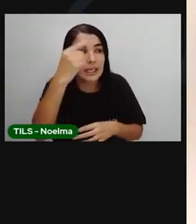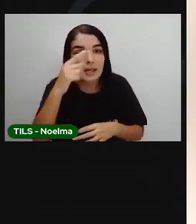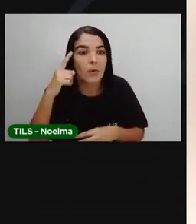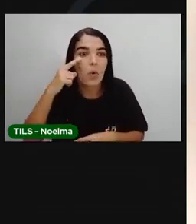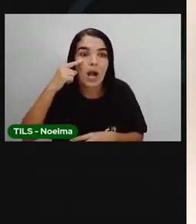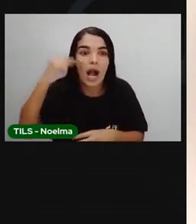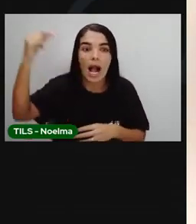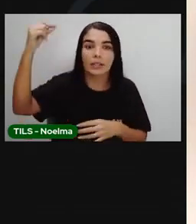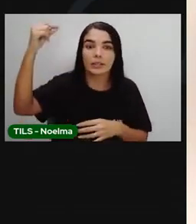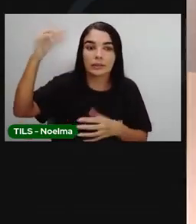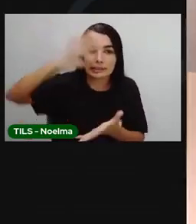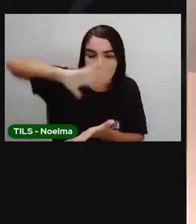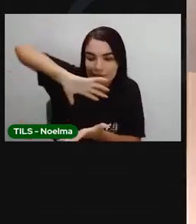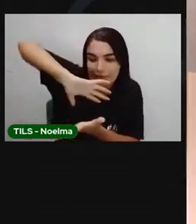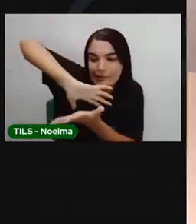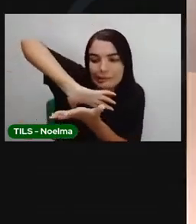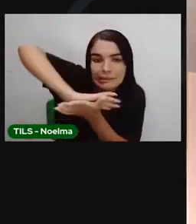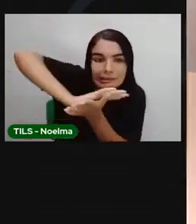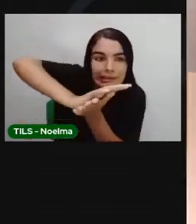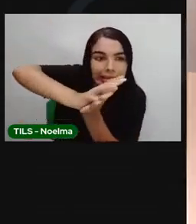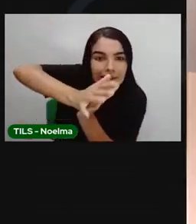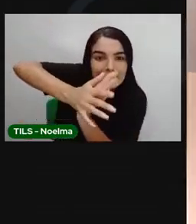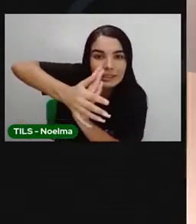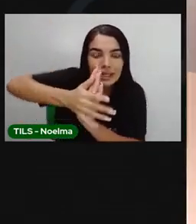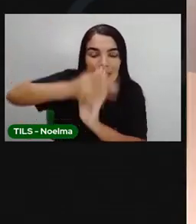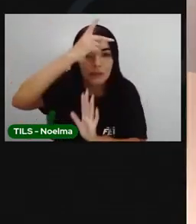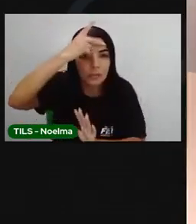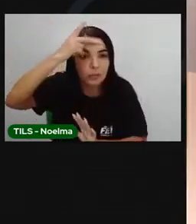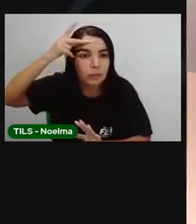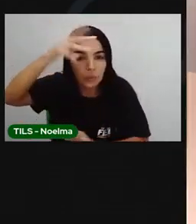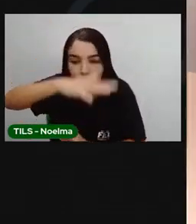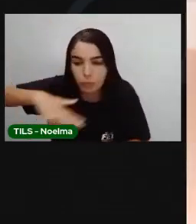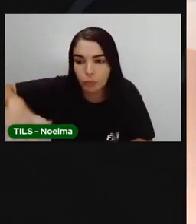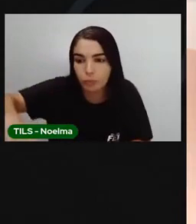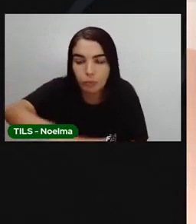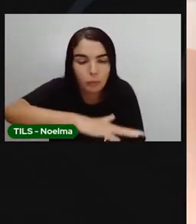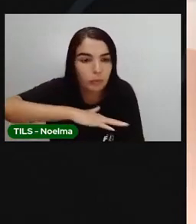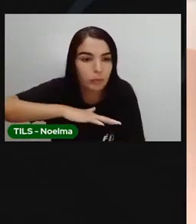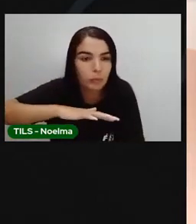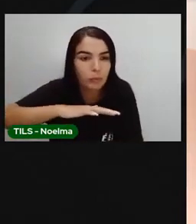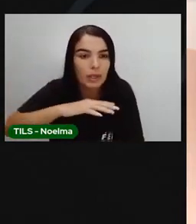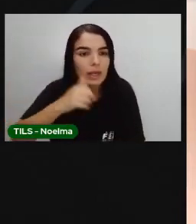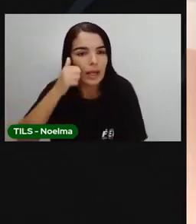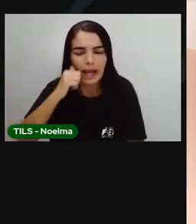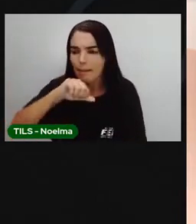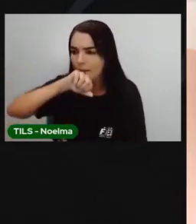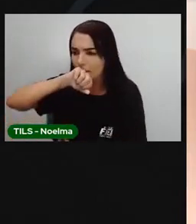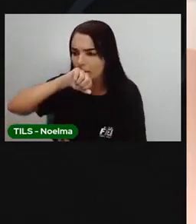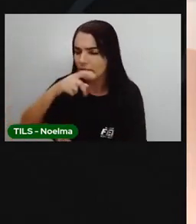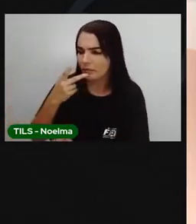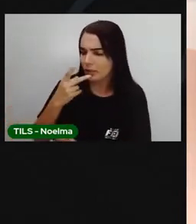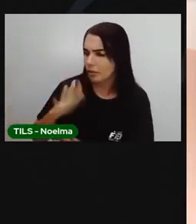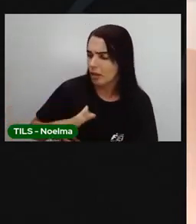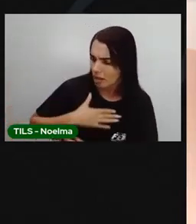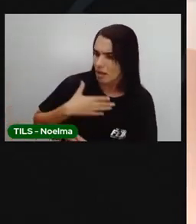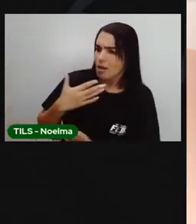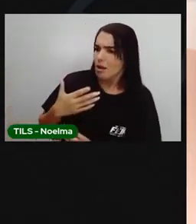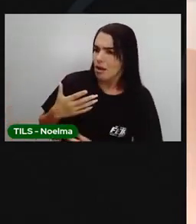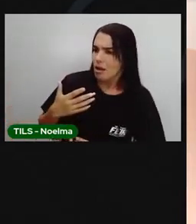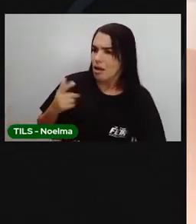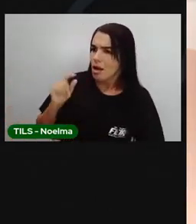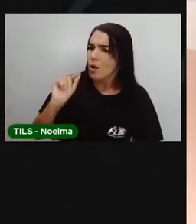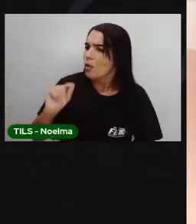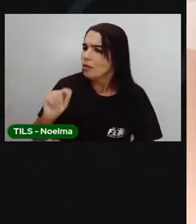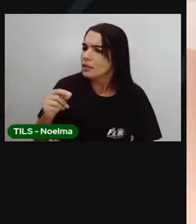tamanha destruição faz no nosso povo. A mamãe rata assustou-se e disse, como te